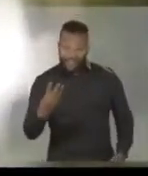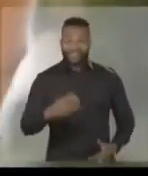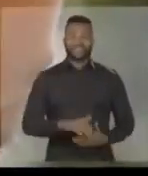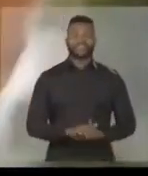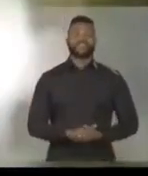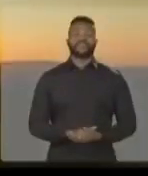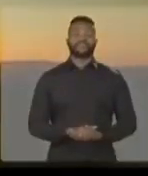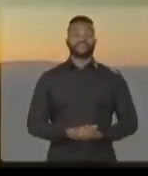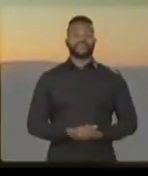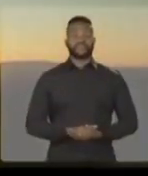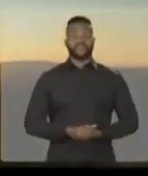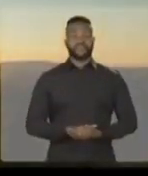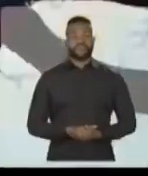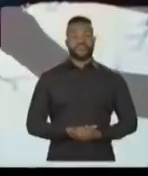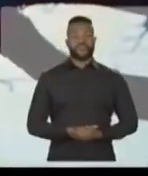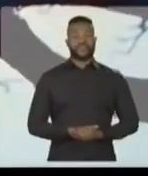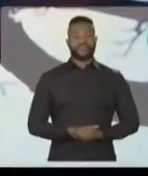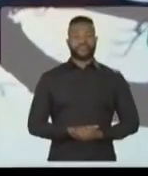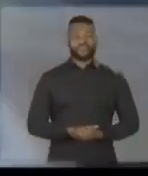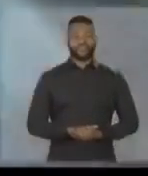presidente 13!